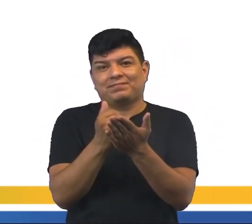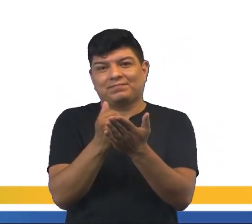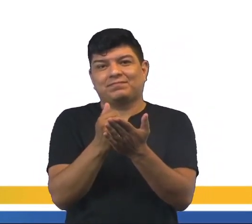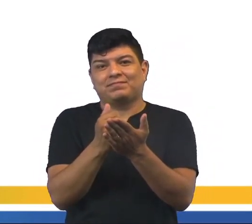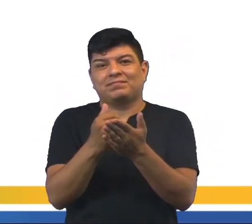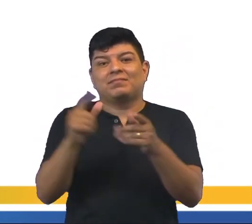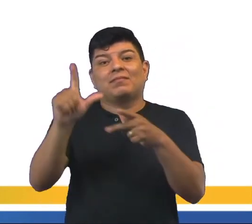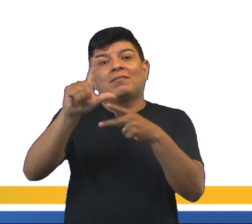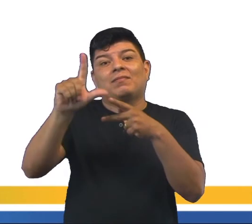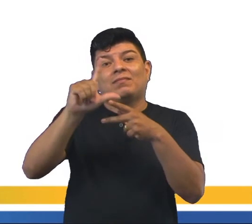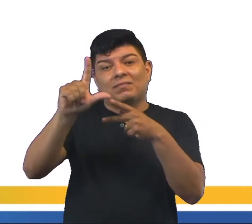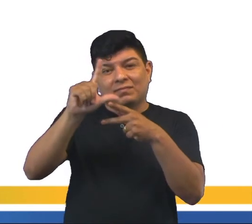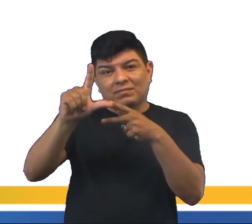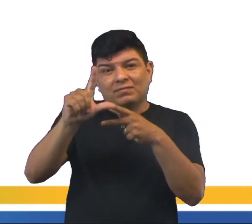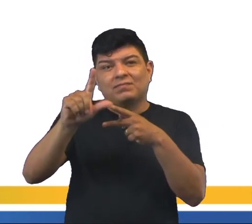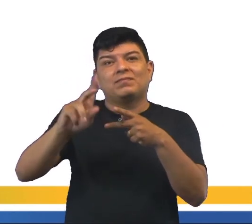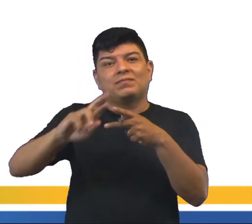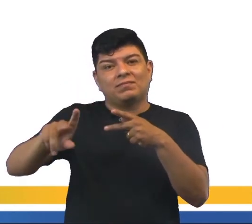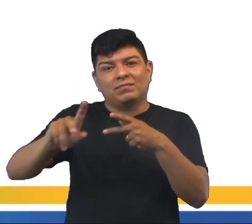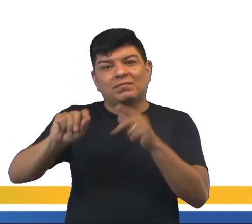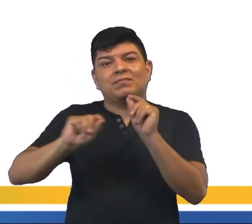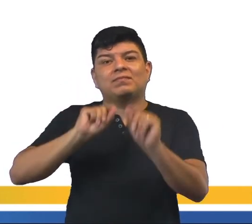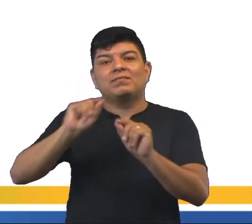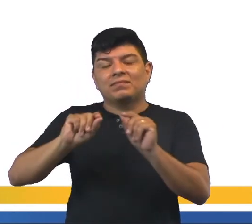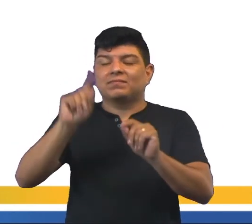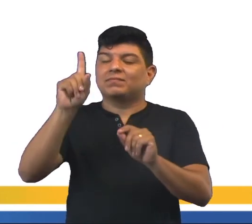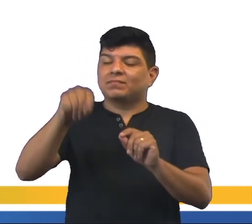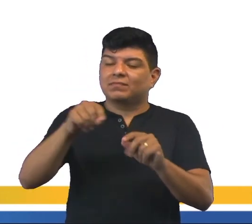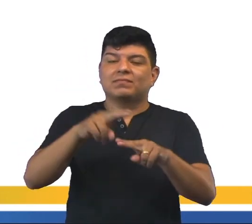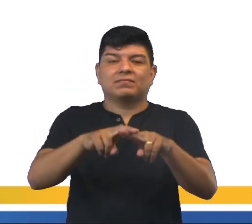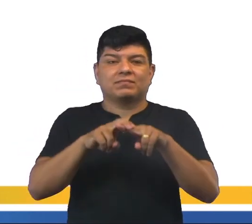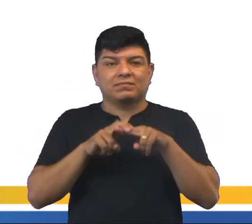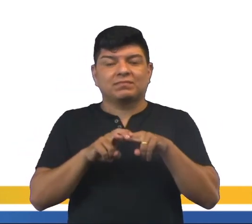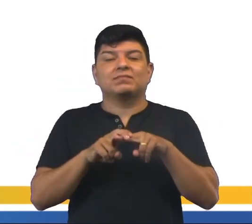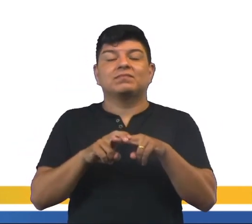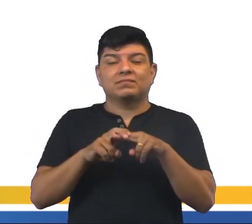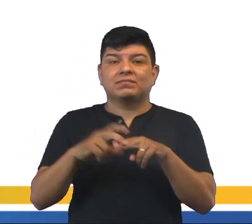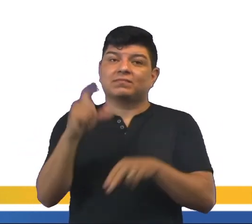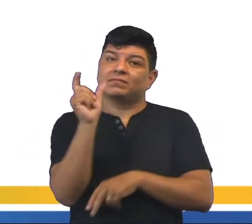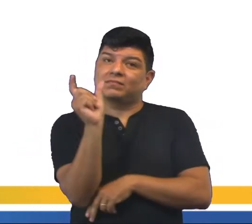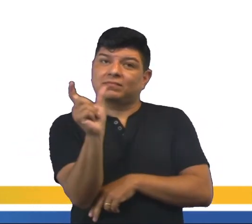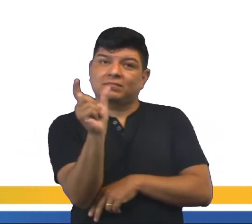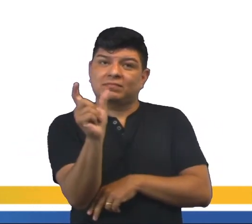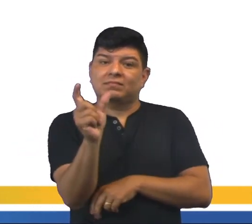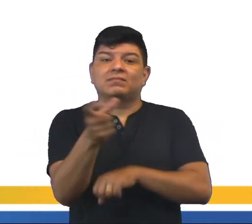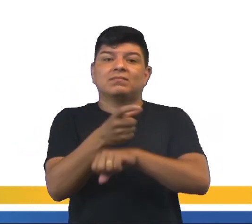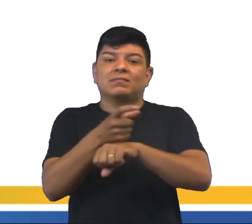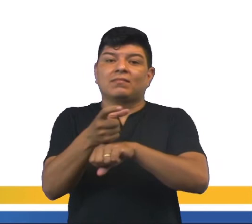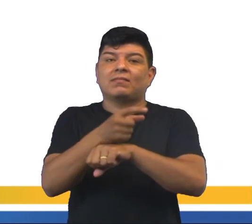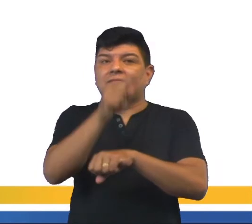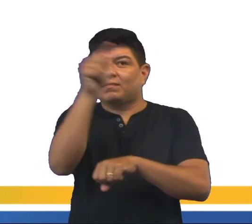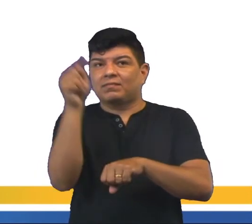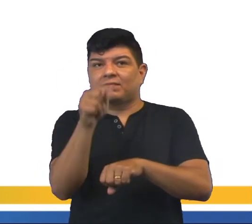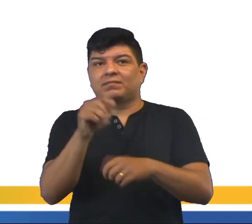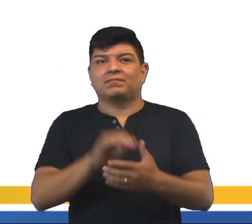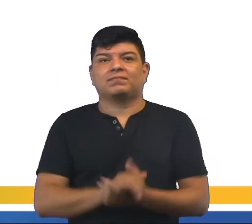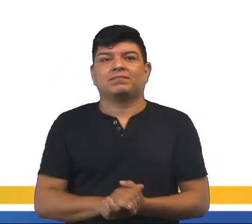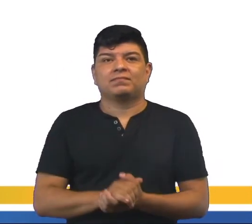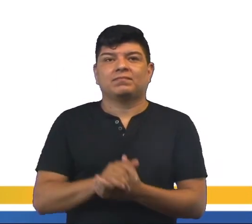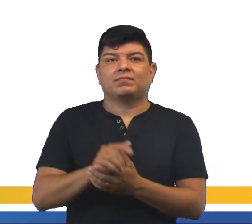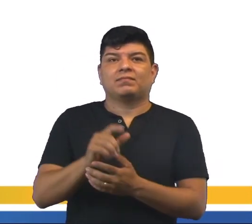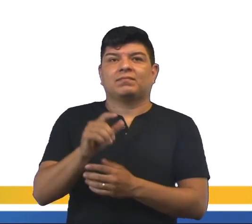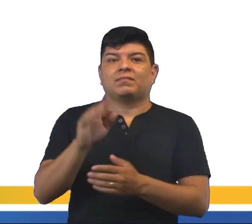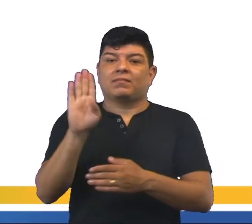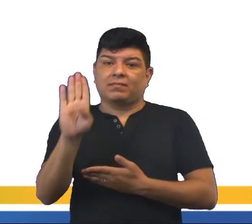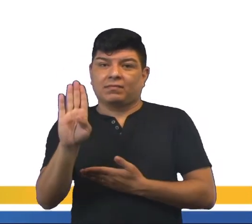né? O plural de livros. E livros, né? Substantivo? É. Então, isso aí é um adjetivo interrogativo.